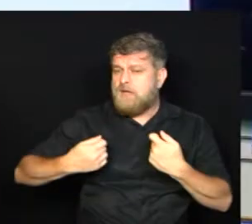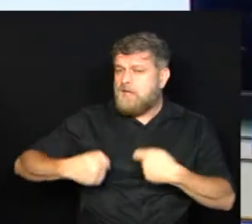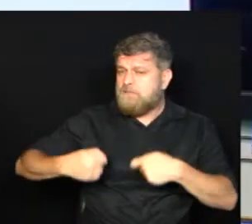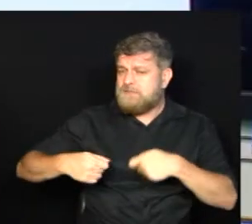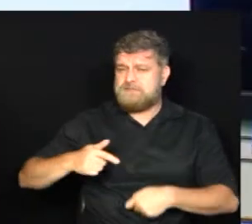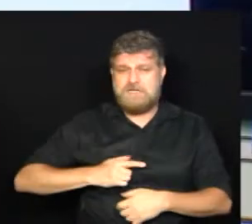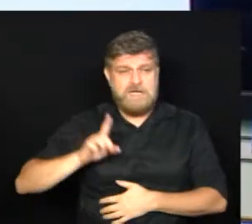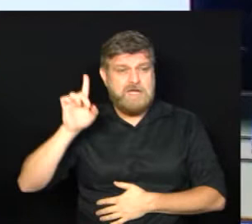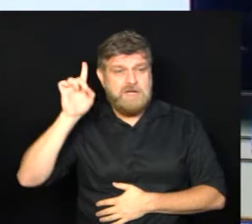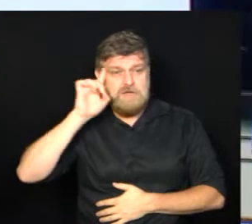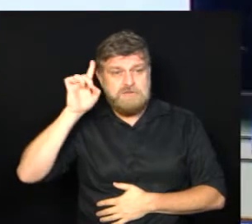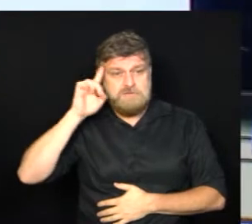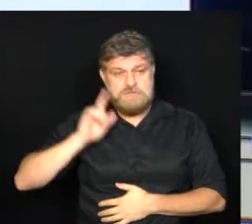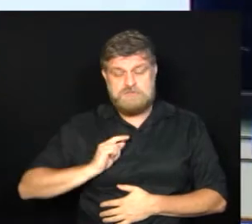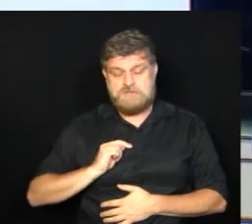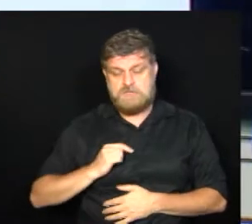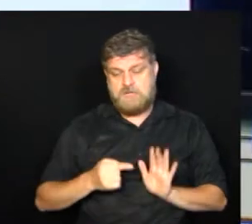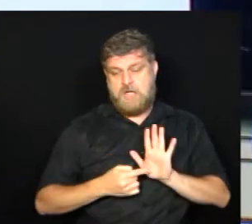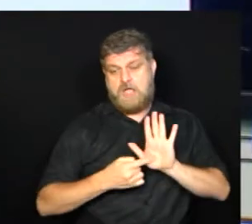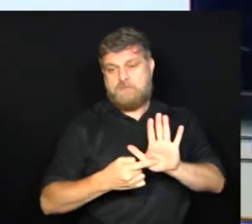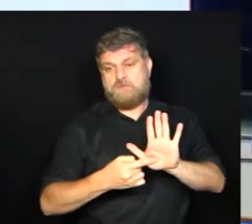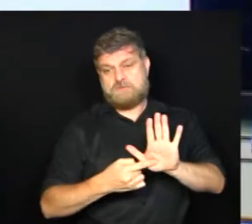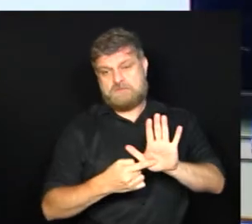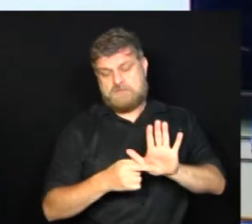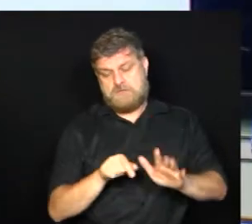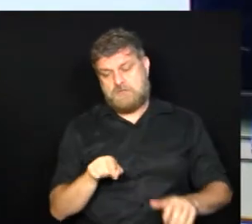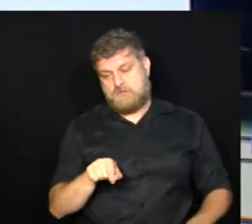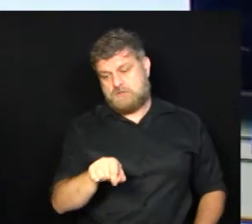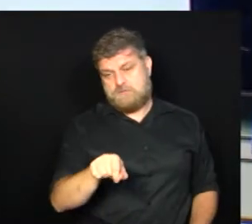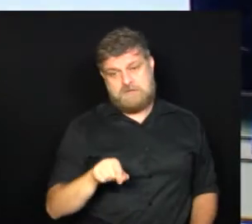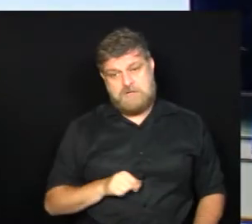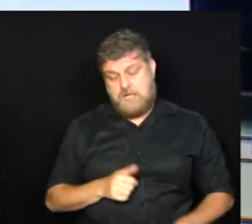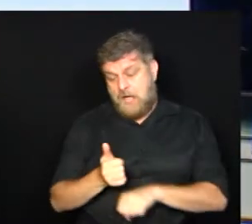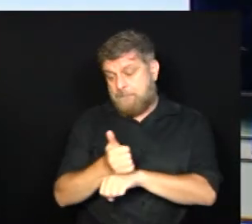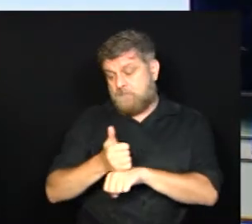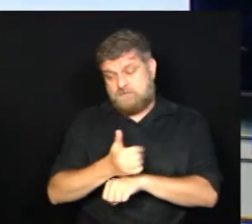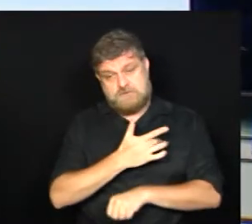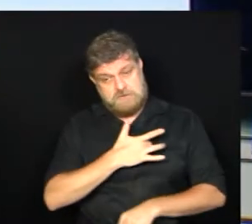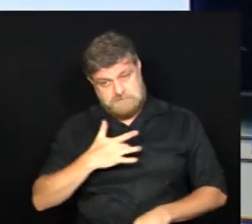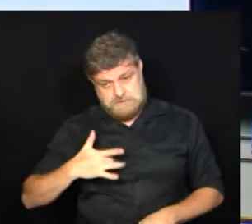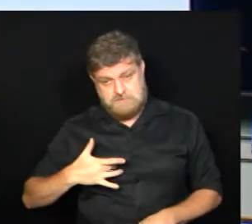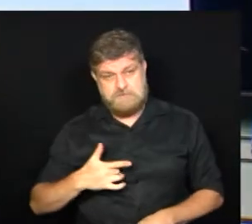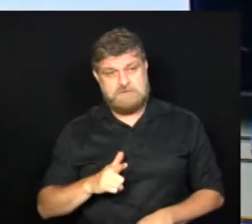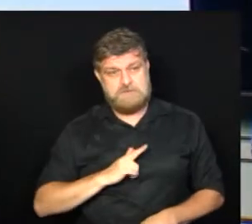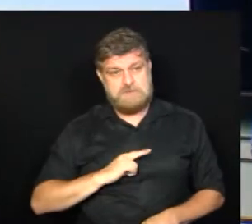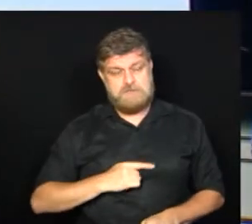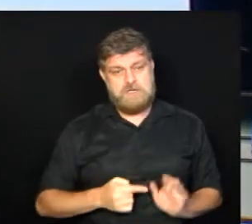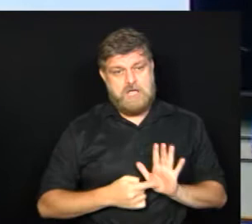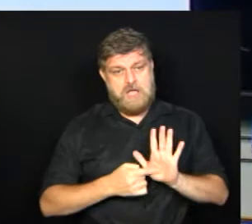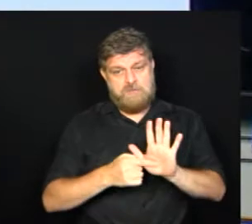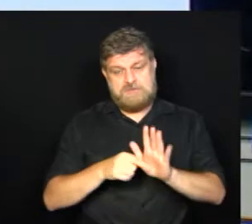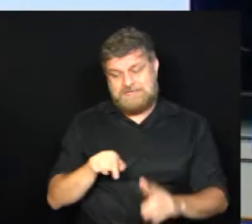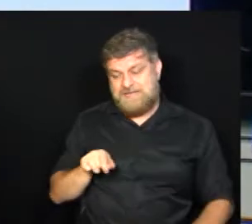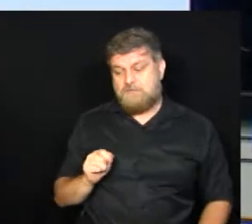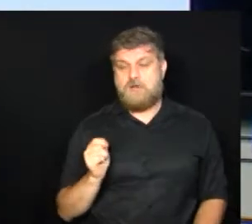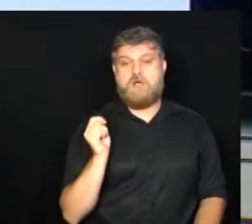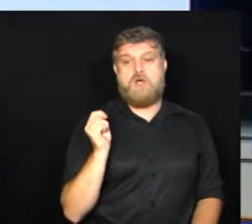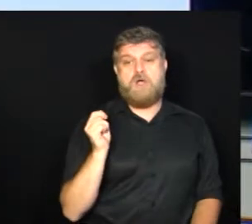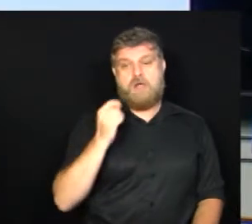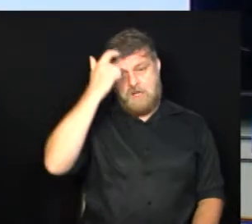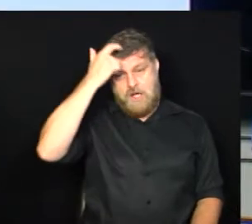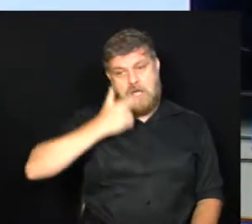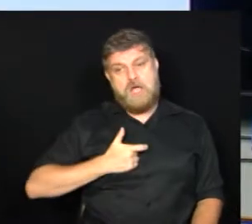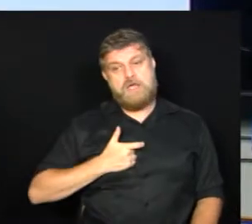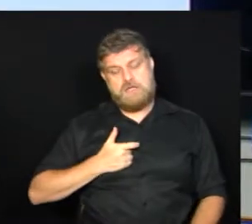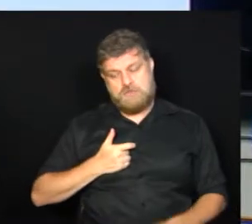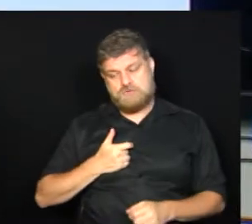num dia, se identificar, porque a gente tem que ser ou profissional de saúde, né? A gente vai ter que mostrar a nossa carteirinha do conselho de